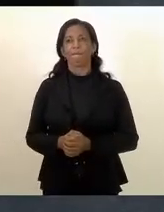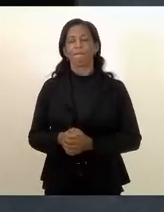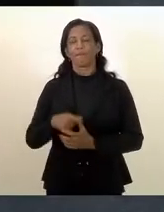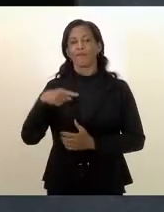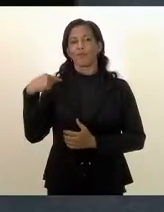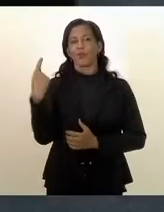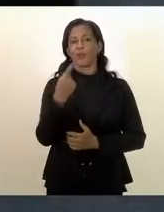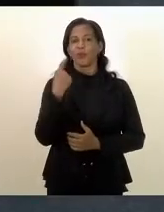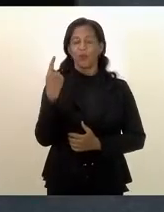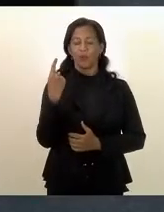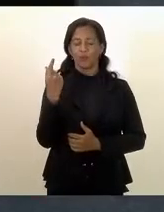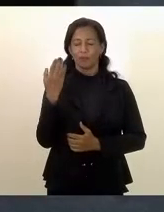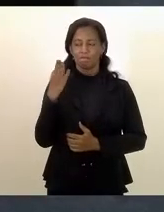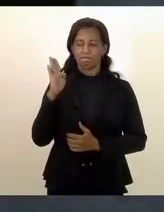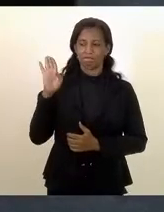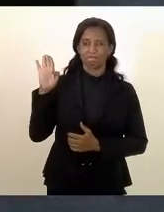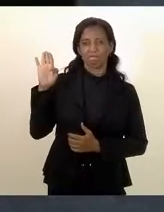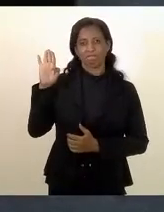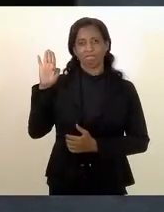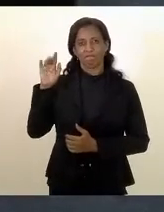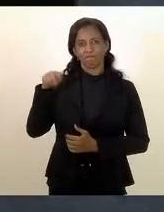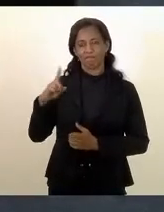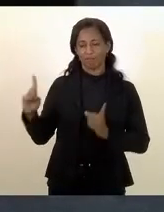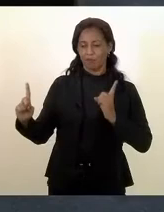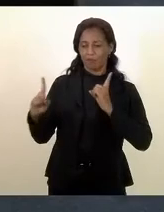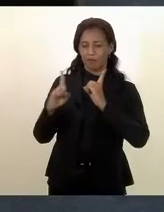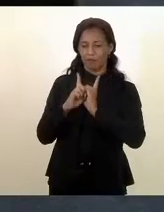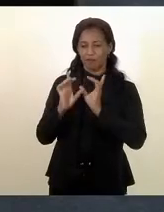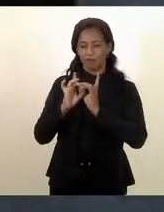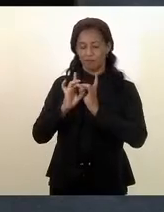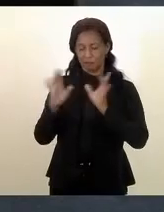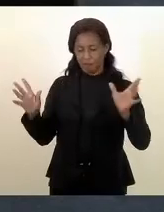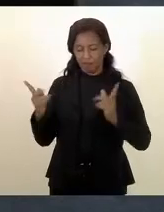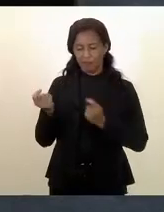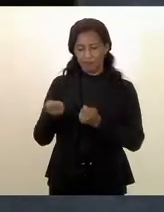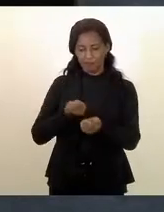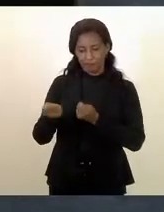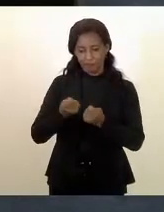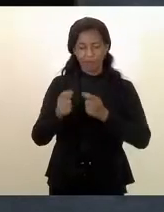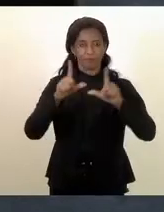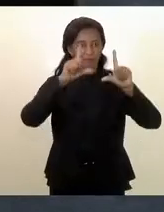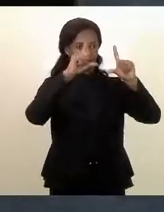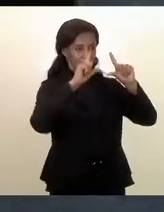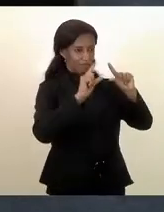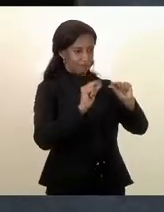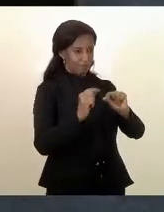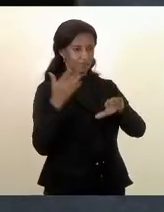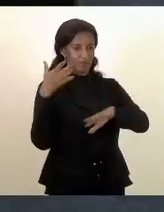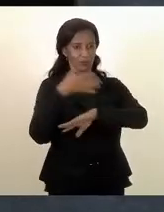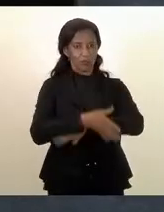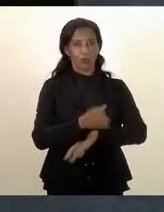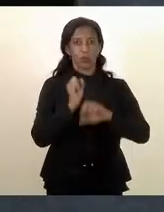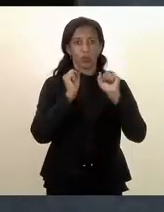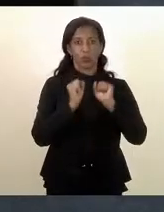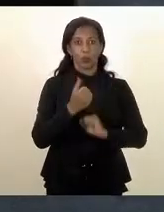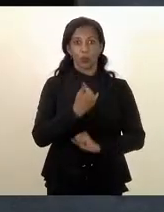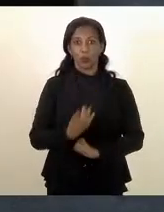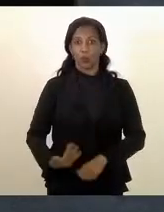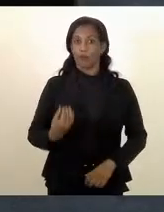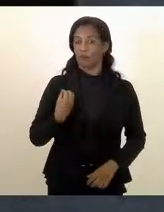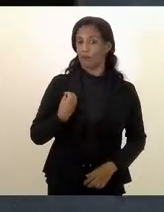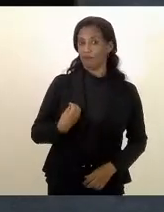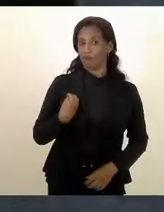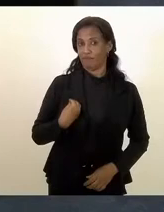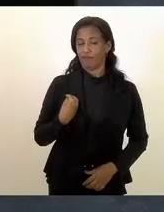mandato aqui ele vem de encontro a liberdade da economia a diminuição da interferência do poder público na vida